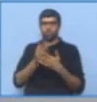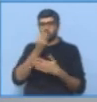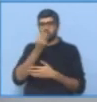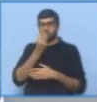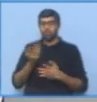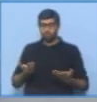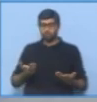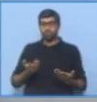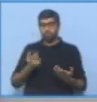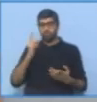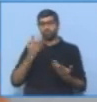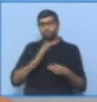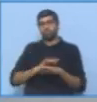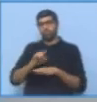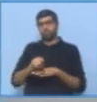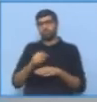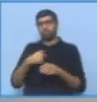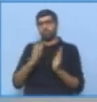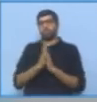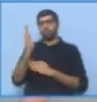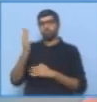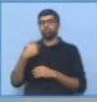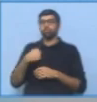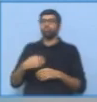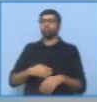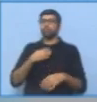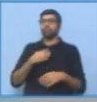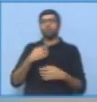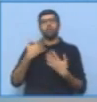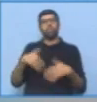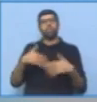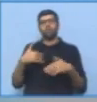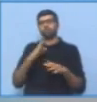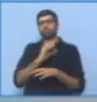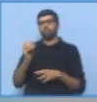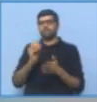E, portanto, ter um Deus, eu acho brilhante, confesso, ter um São João a